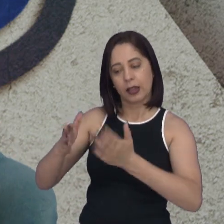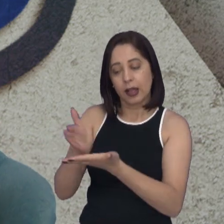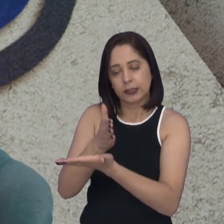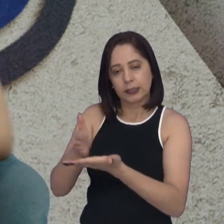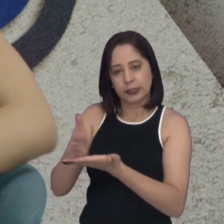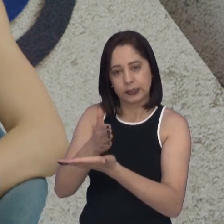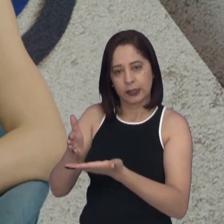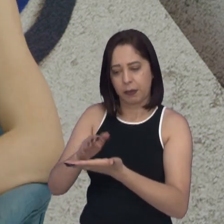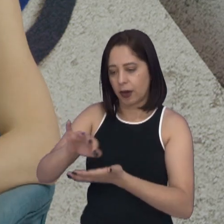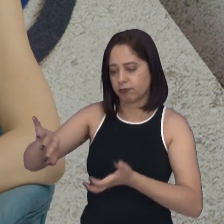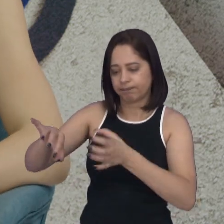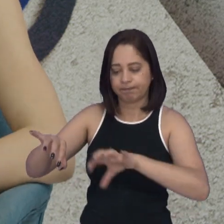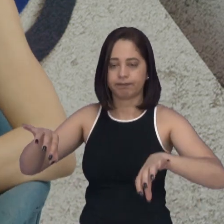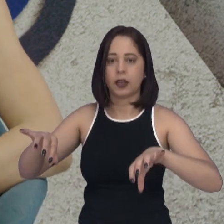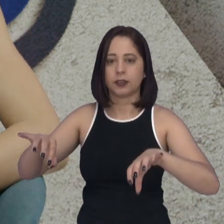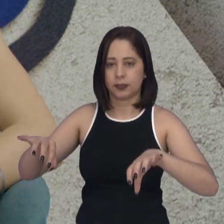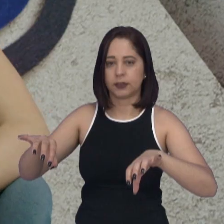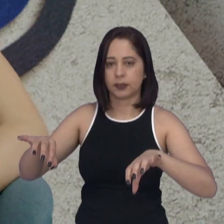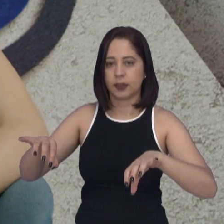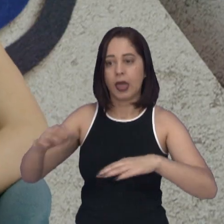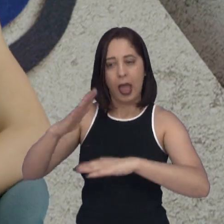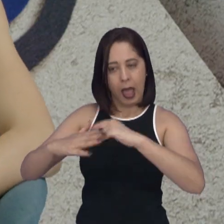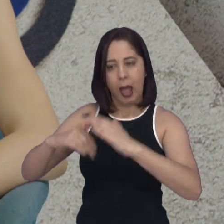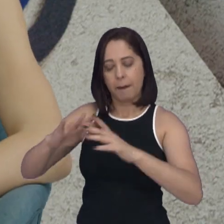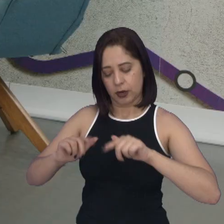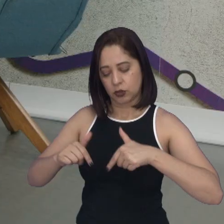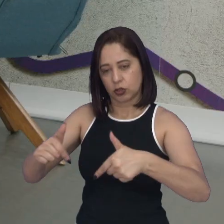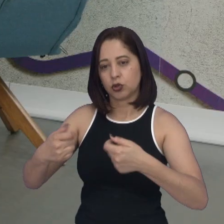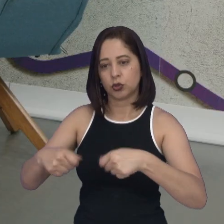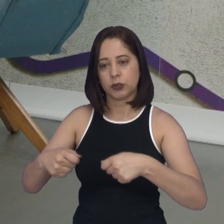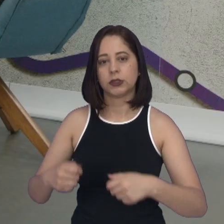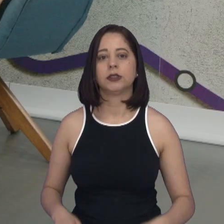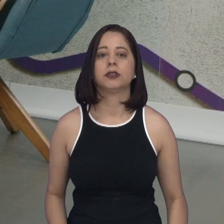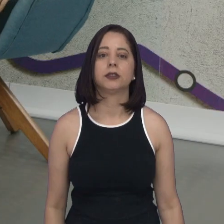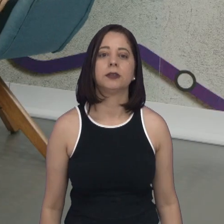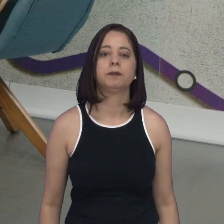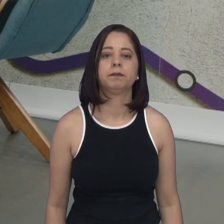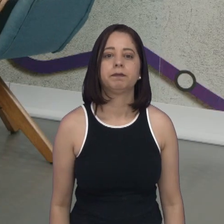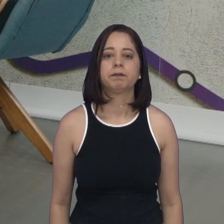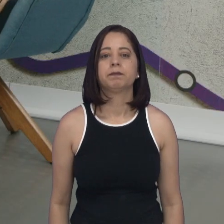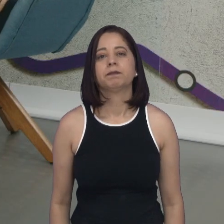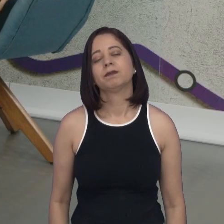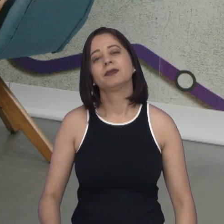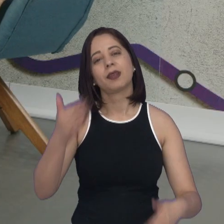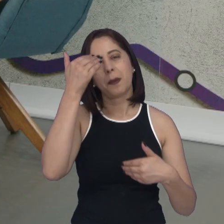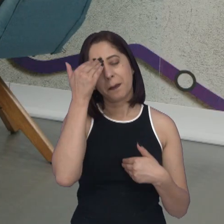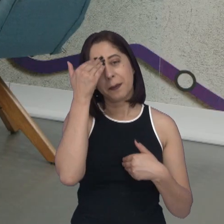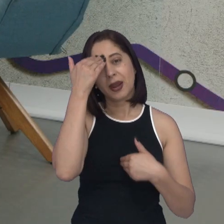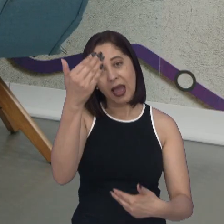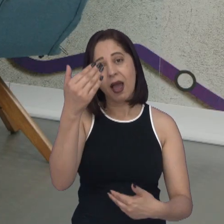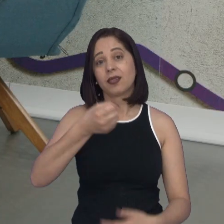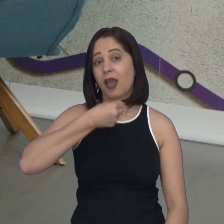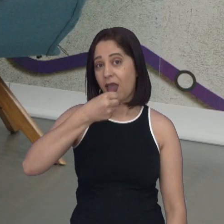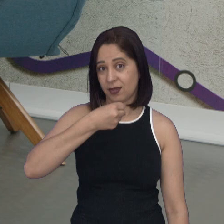separadamente. Então, ótimo. É uma das práticas aí que dá para aplicar aí nas empresas. Ótimo. Priscila, muito obrigada, viu, por você participar aqui no